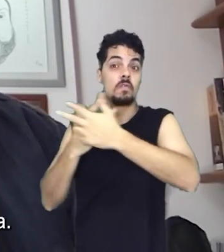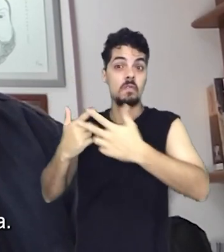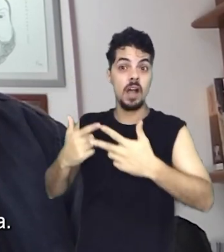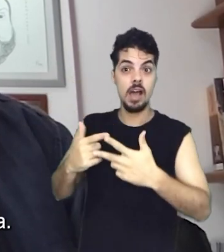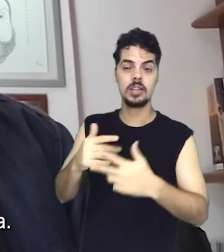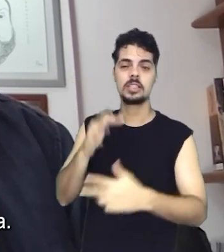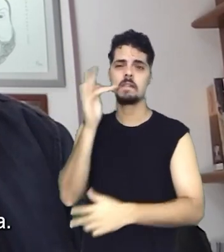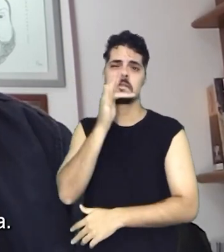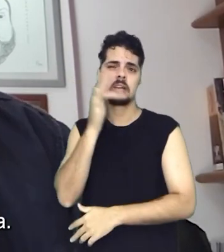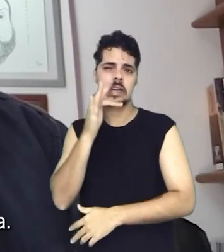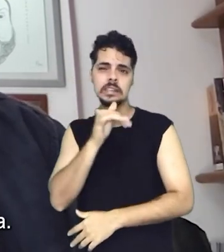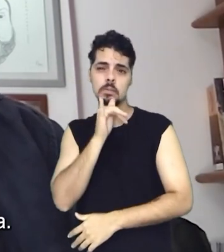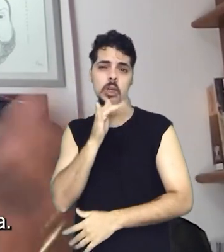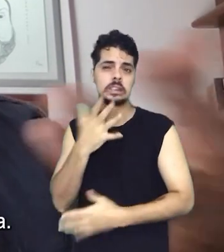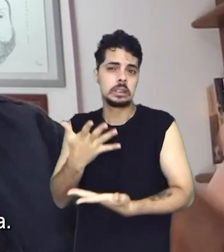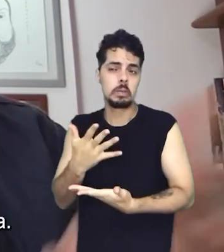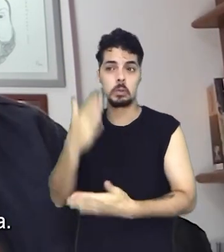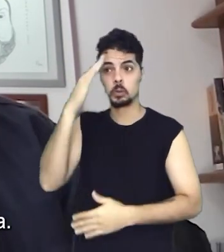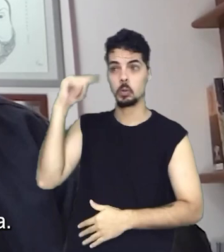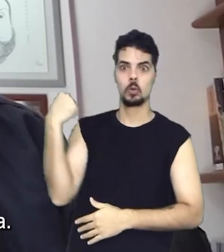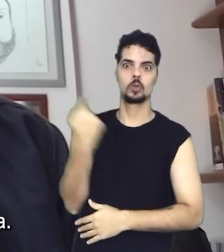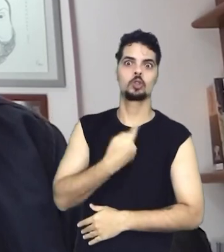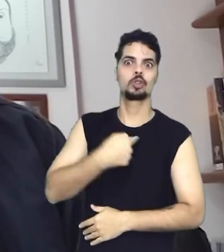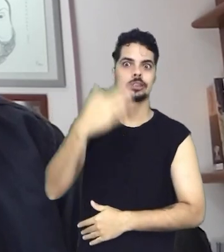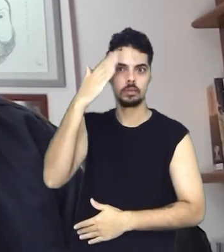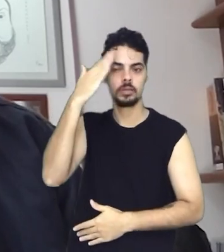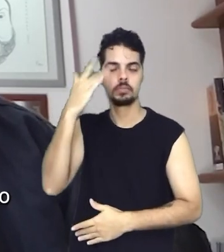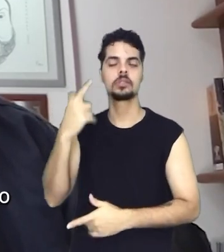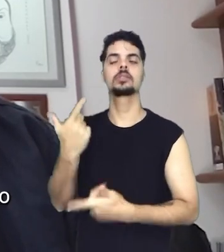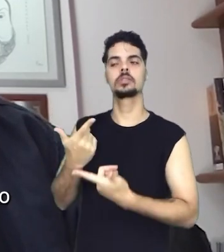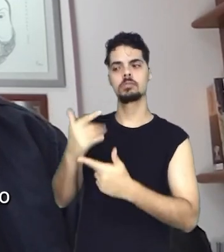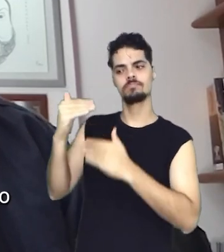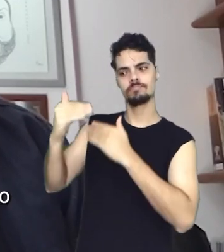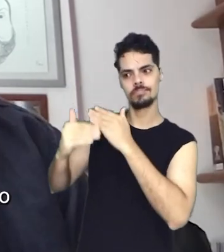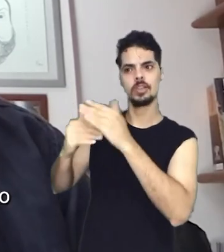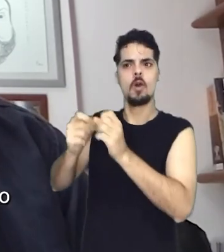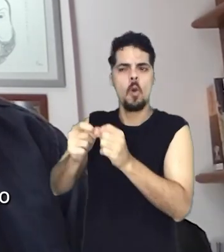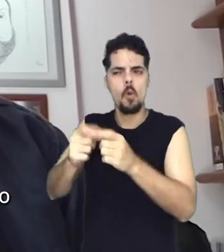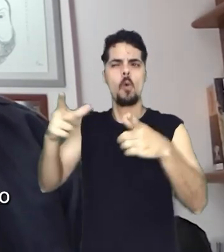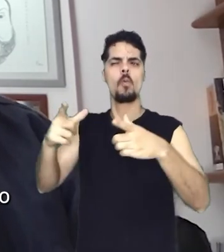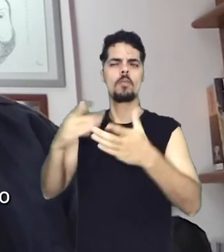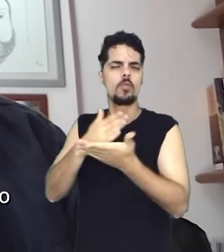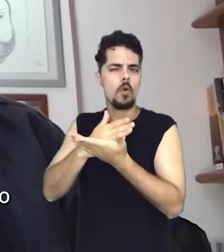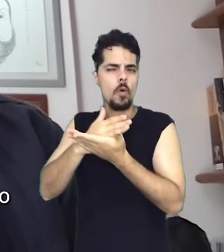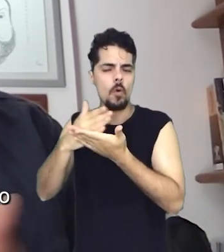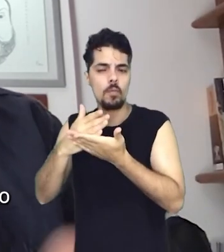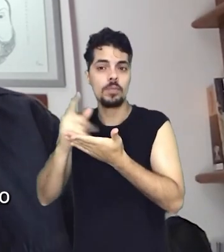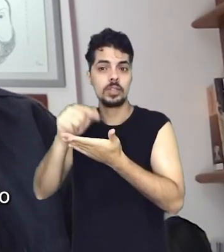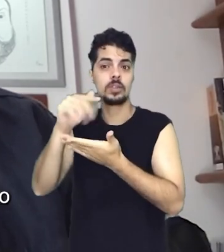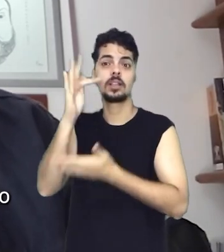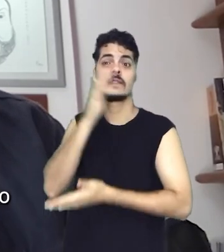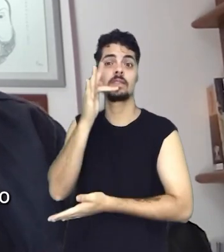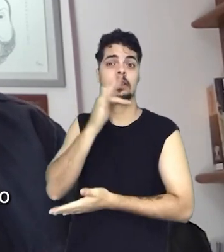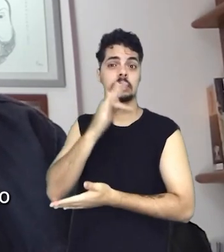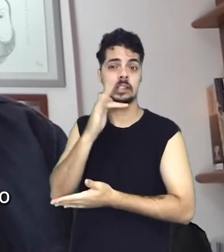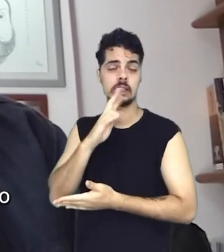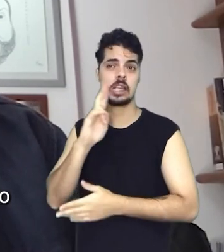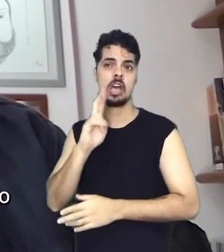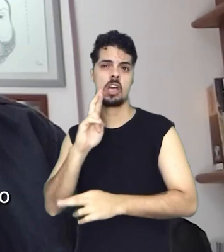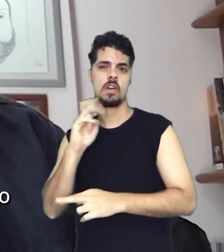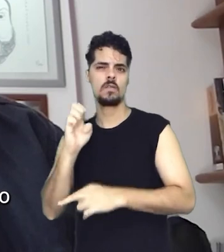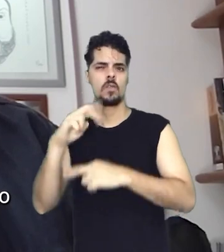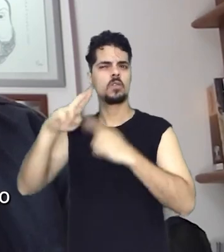revoluções Francesa e depois haitiana né a gente sabe que um estopim da revolução